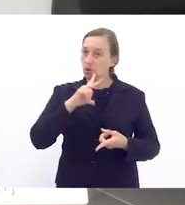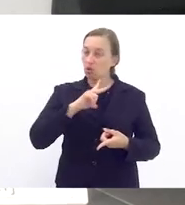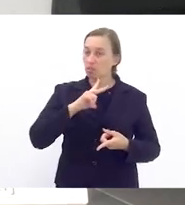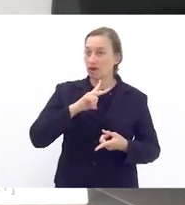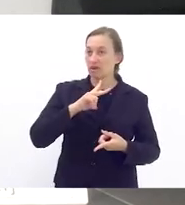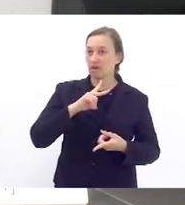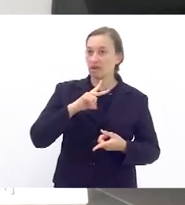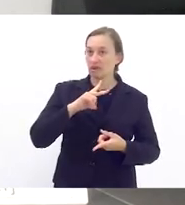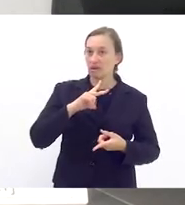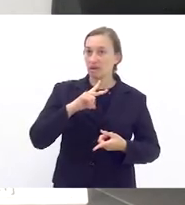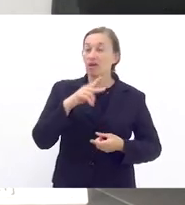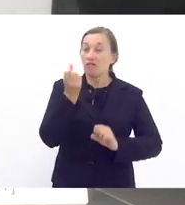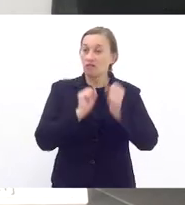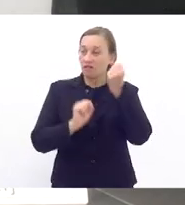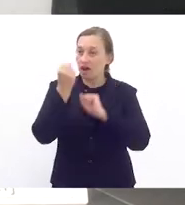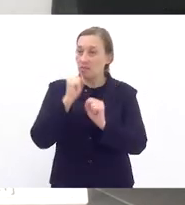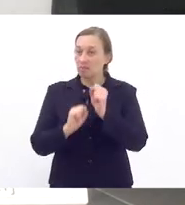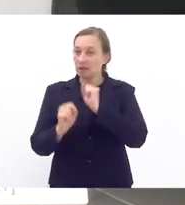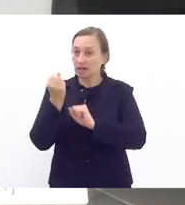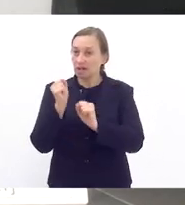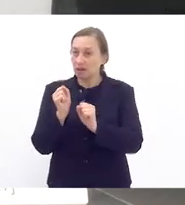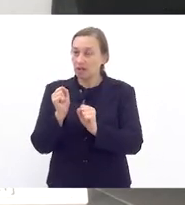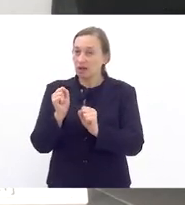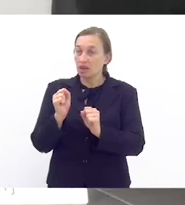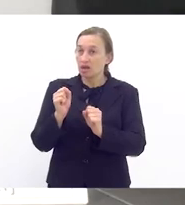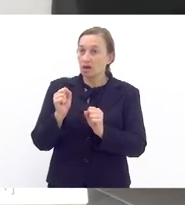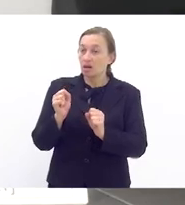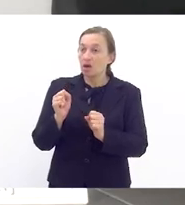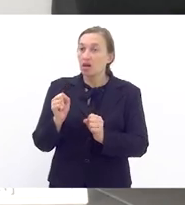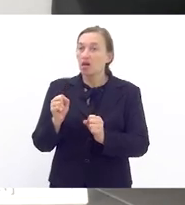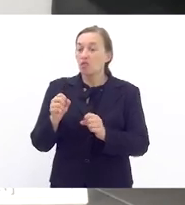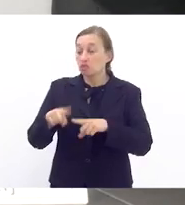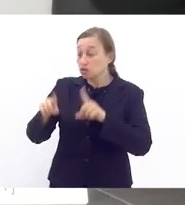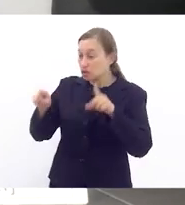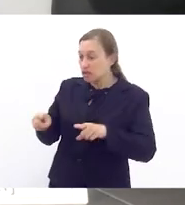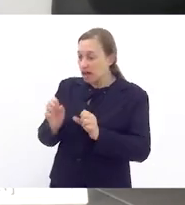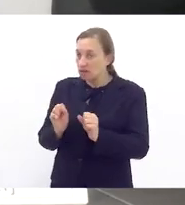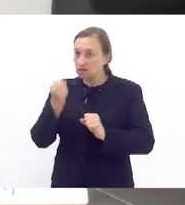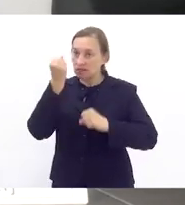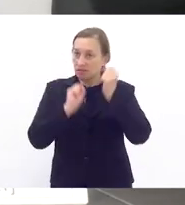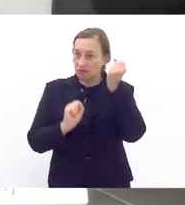um funcionário da fábrica desviando, porque nesse caso eles queriam incriminar a empresa e ganhar um dinheiro em cima.